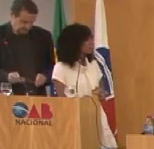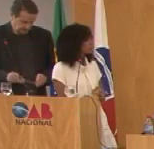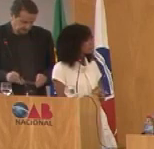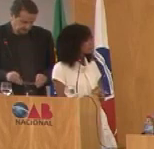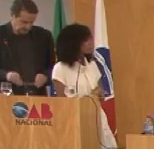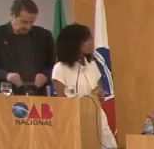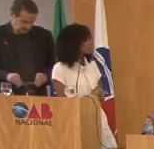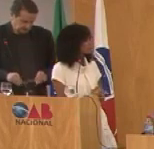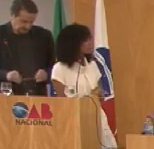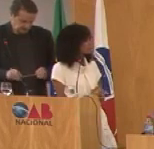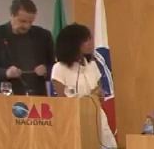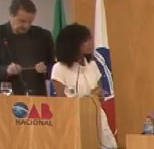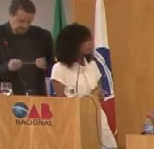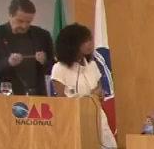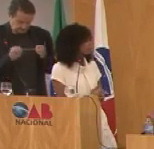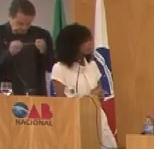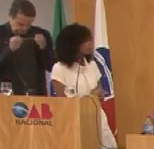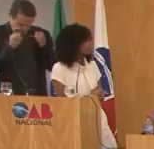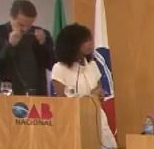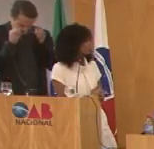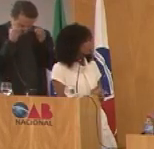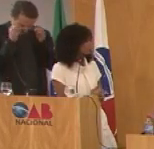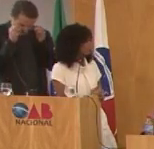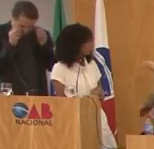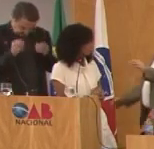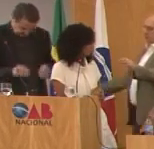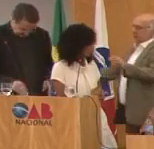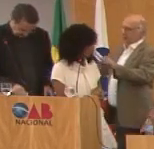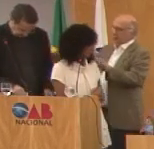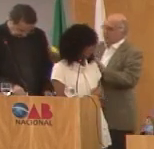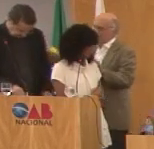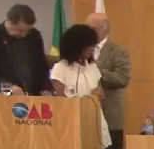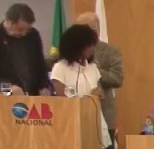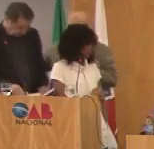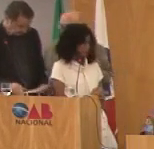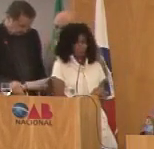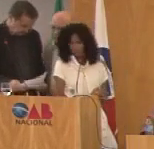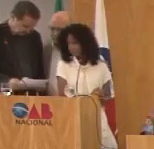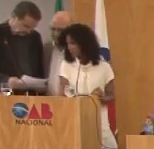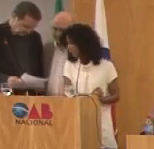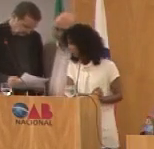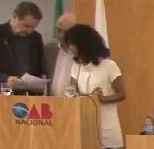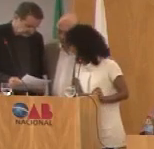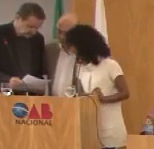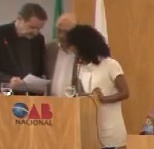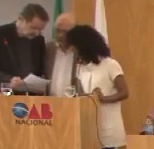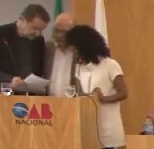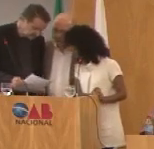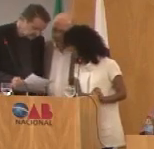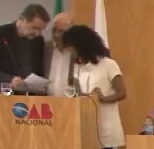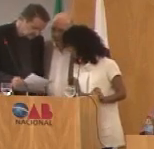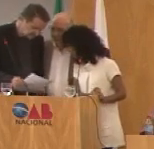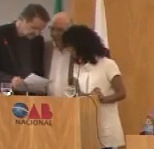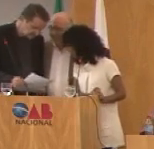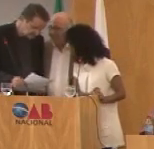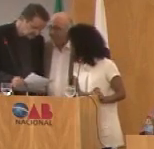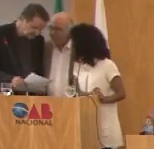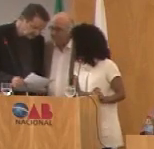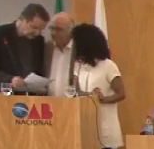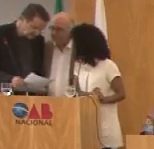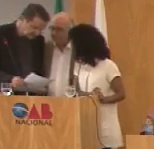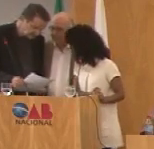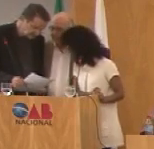mulheres, índios, enfim. Poderíamos aqui ir enfileirando exemplos, mas